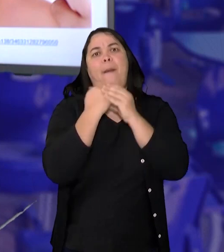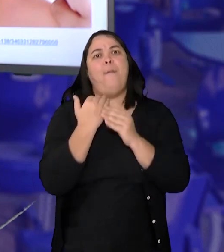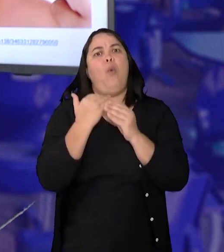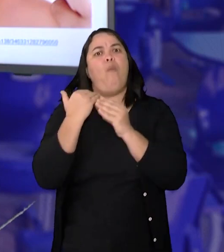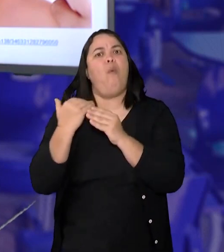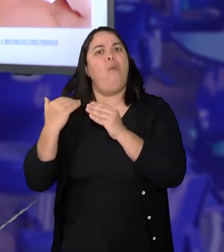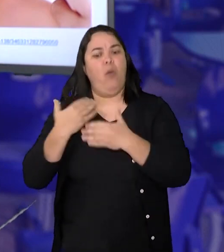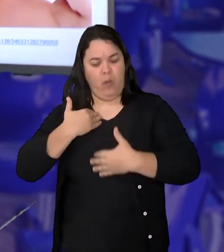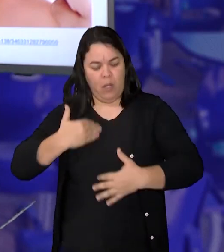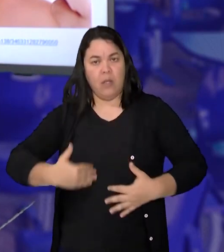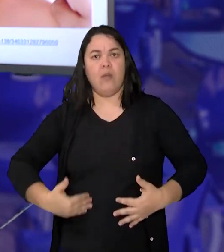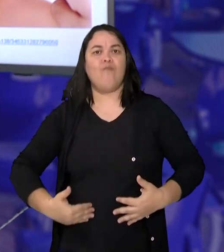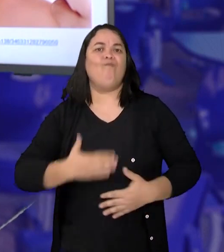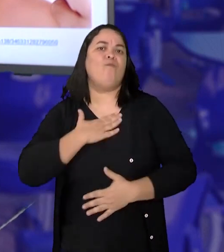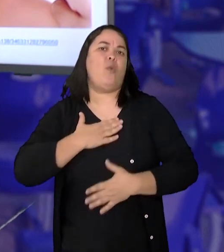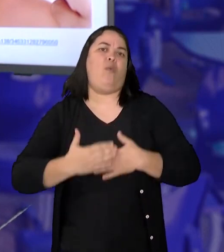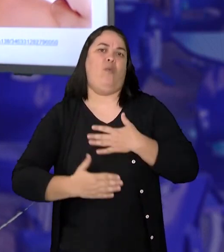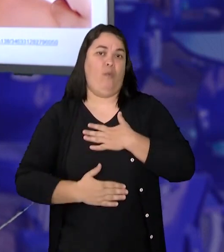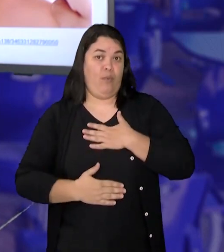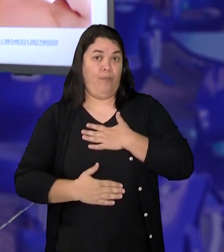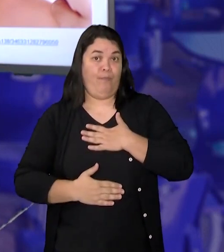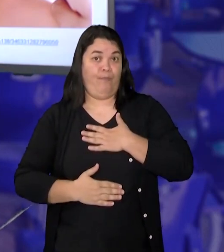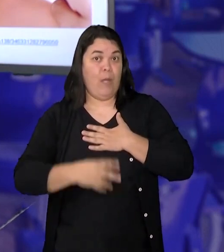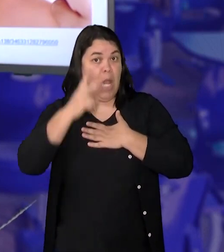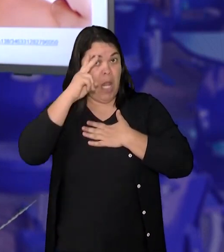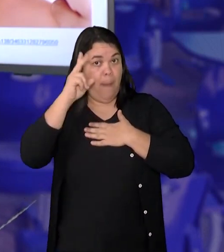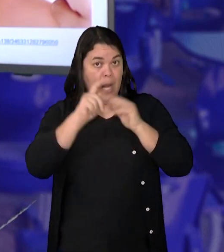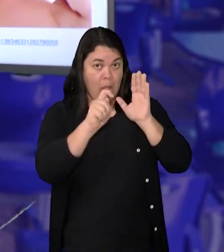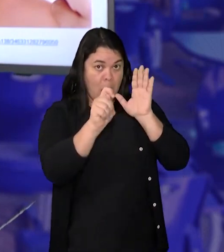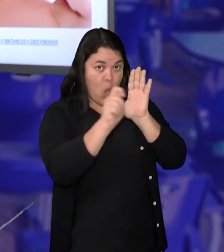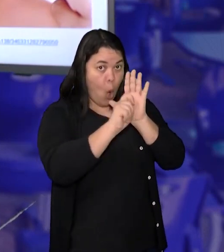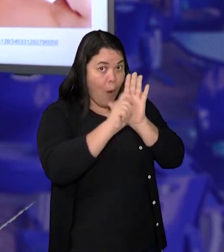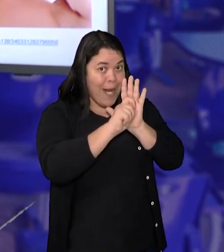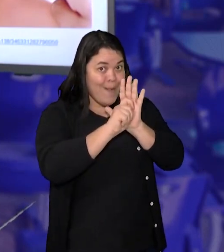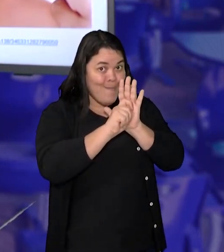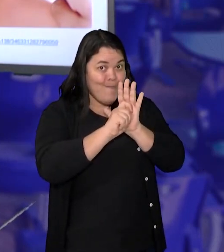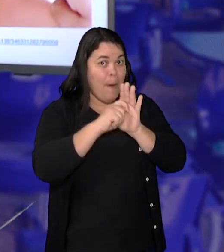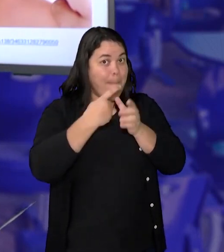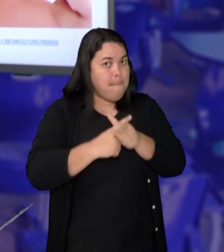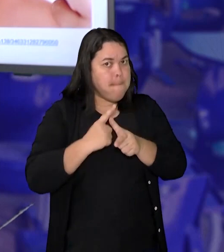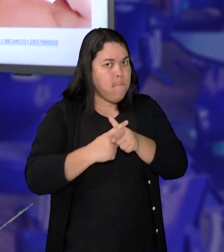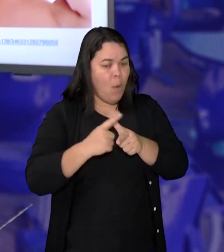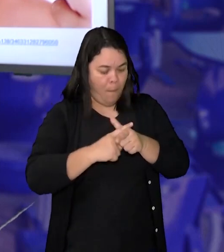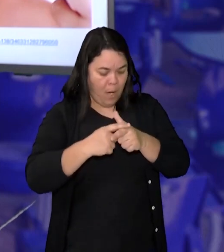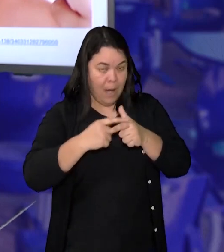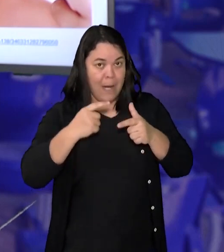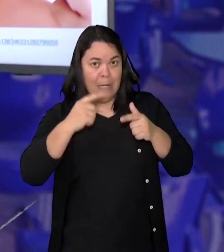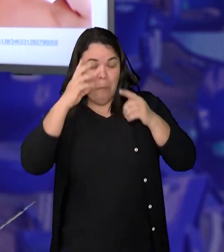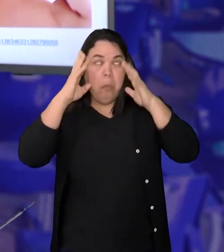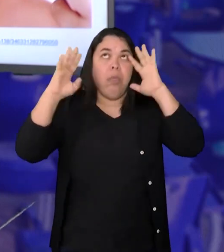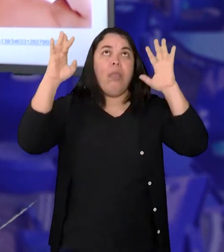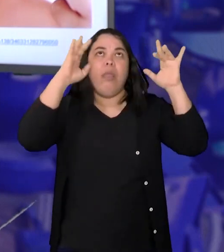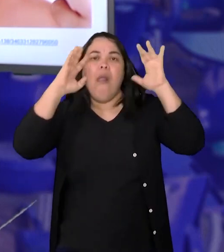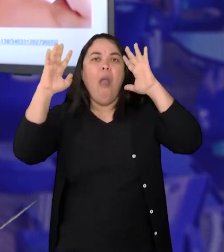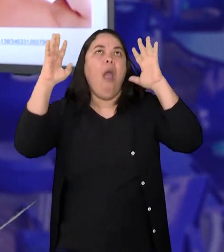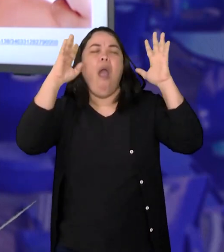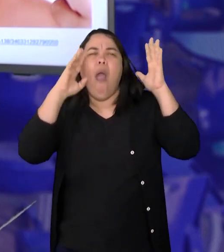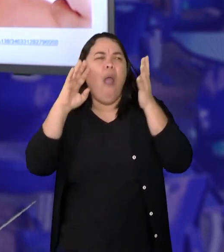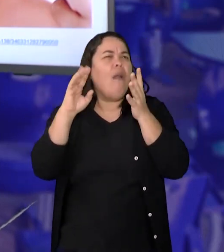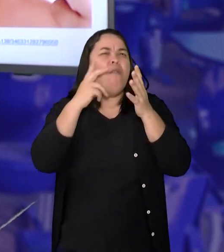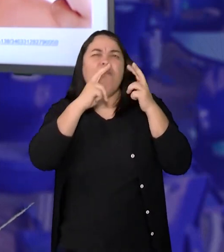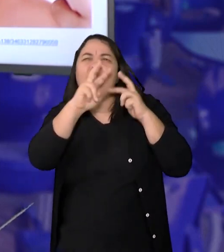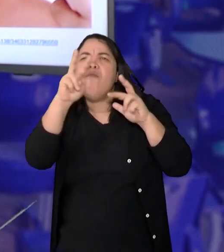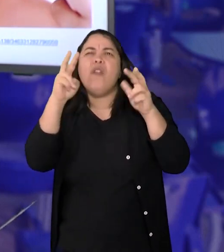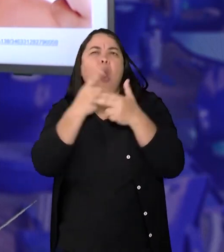corpo. Então, lembra que a gente falou lá a descrição das drogas? Que ela causa problemas, a gente pode alucinar, a gente pode viajar